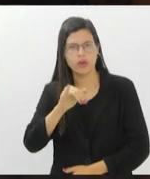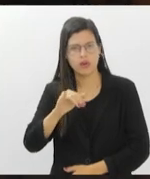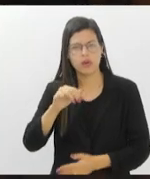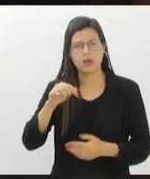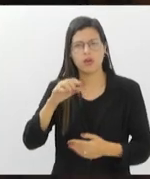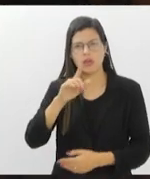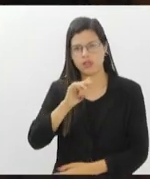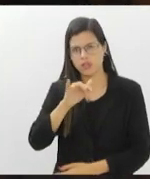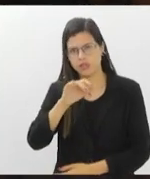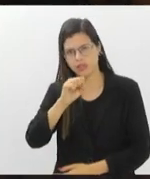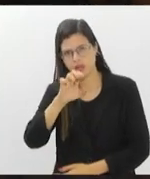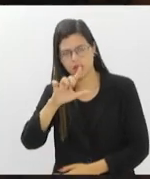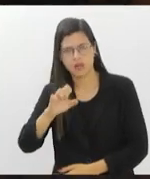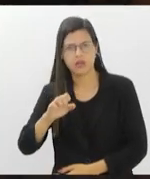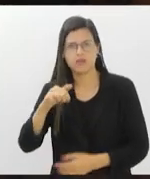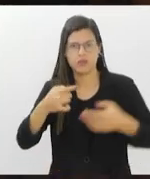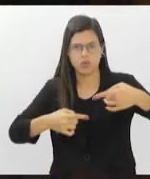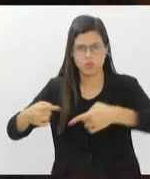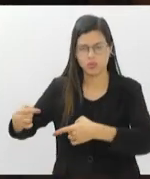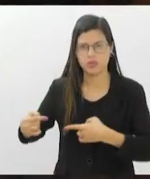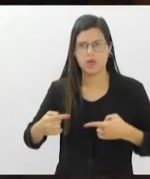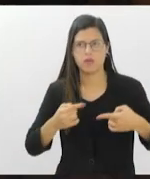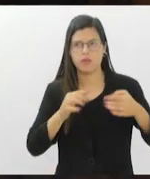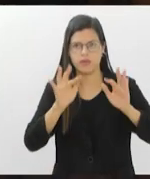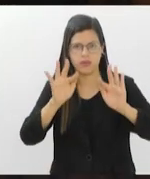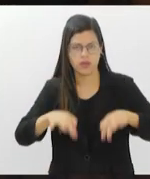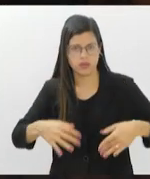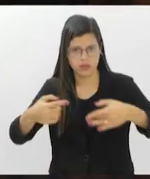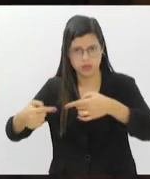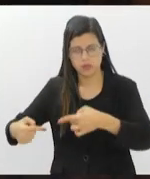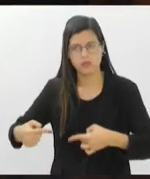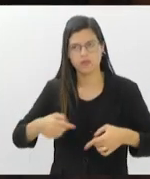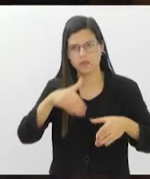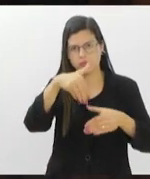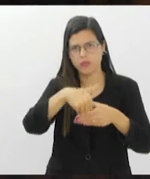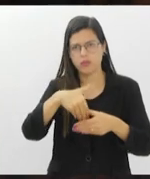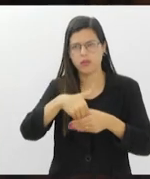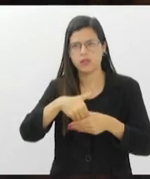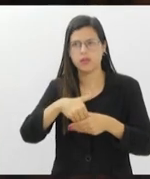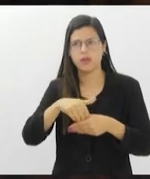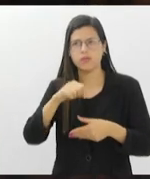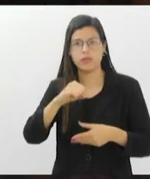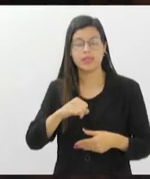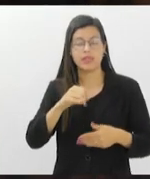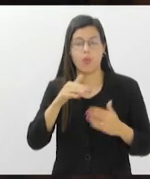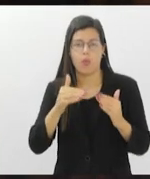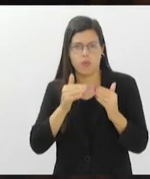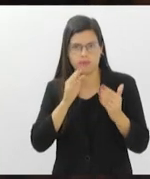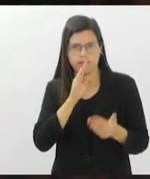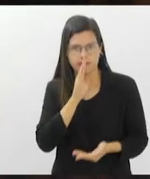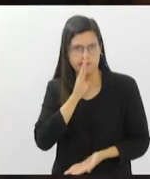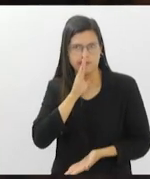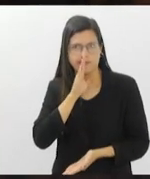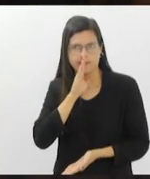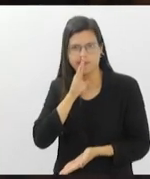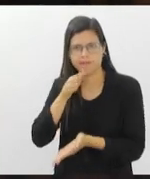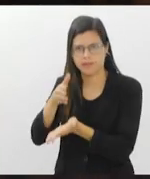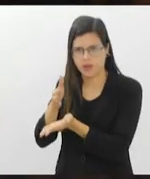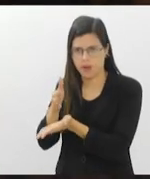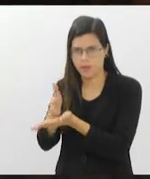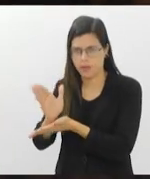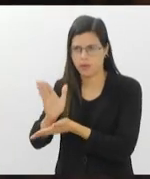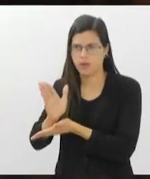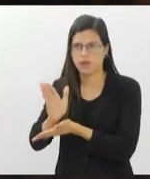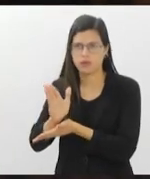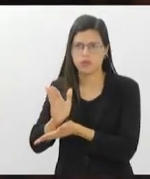Monteiro. Em discussão. Não havendo quem queira discutir, encerrada a discussão e votação. Os senhores que aprovam, permaneçam como estão.